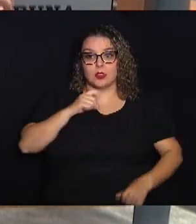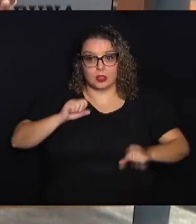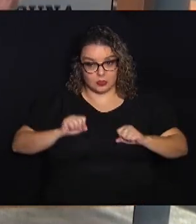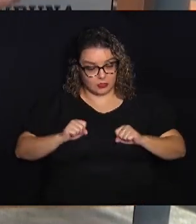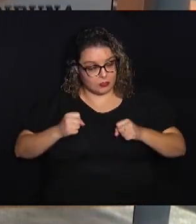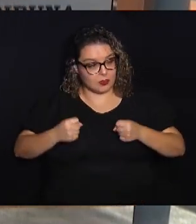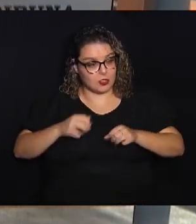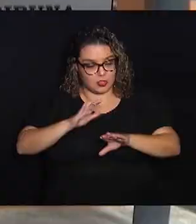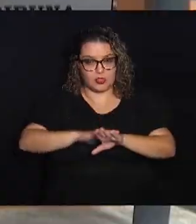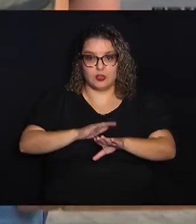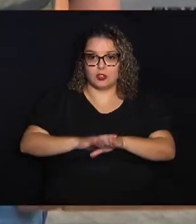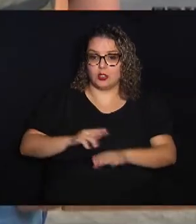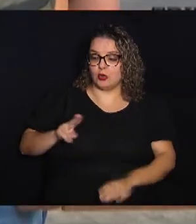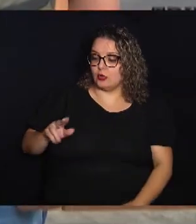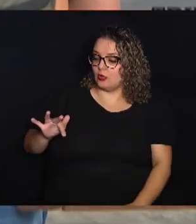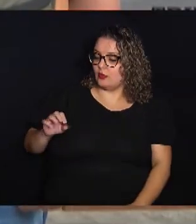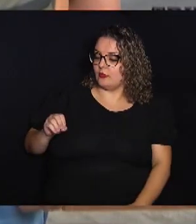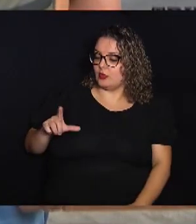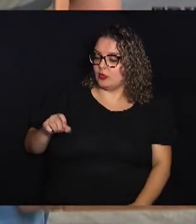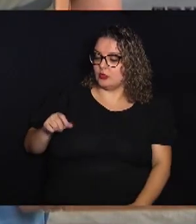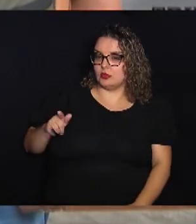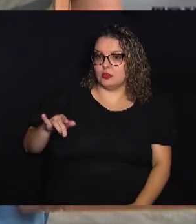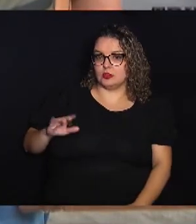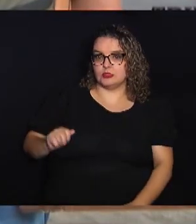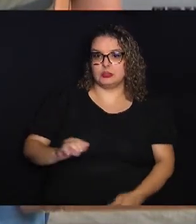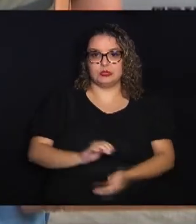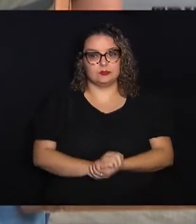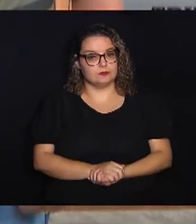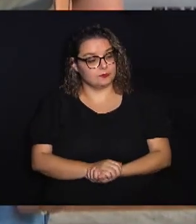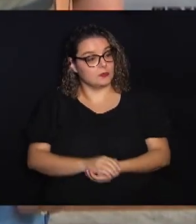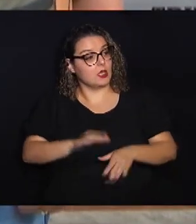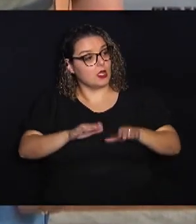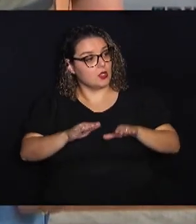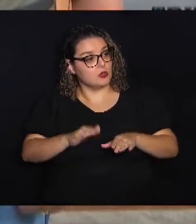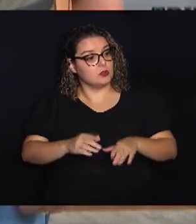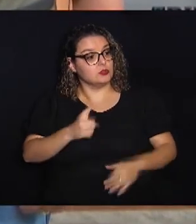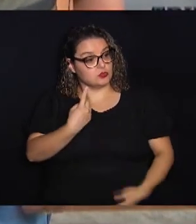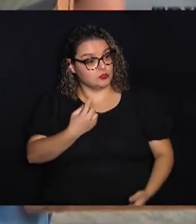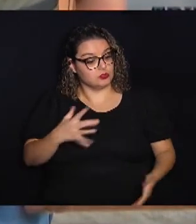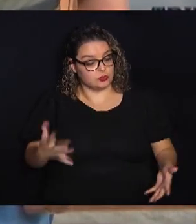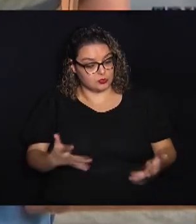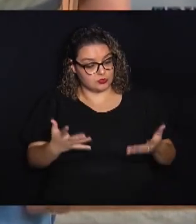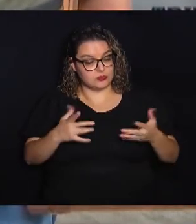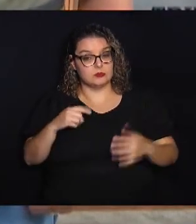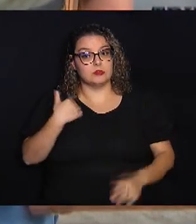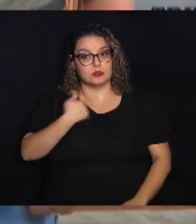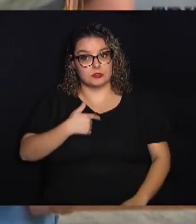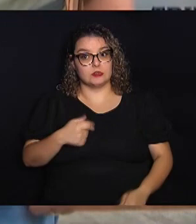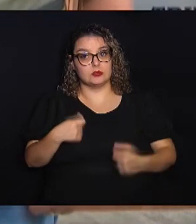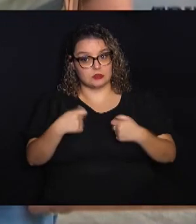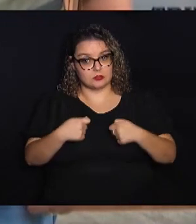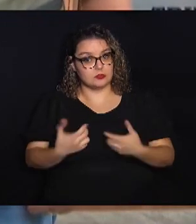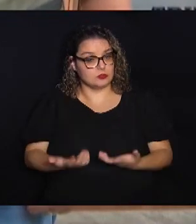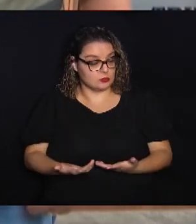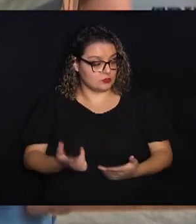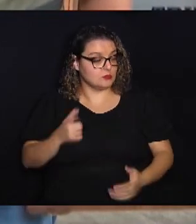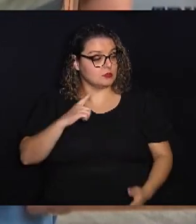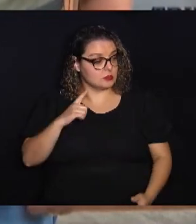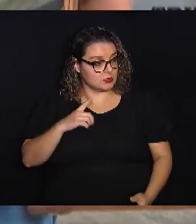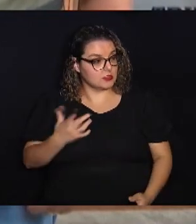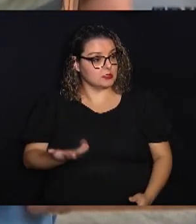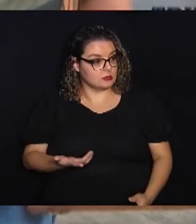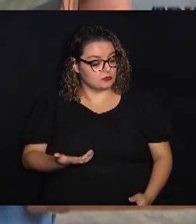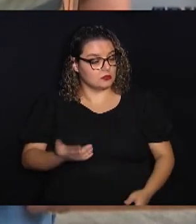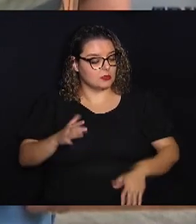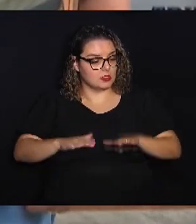à atividade ufológica. Diz, quem sabe seja aí um dos incentivos que nós precisaríamos ter para, quem